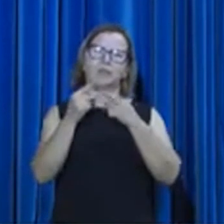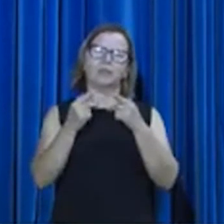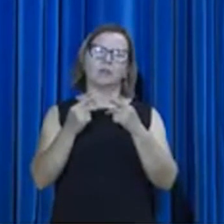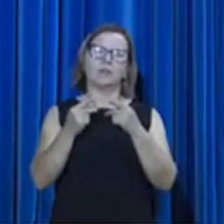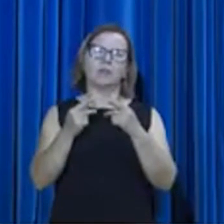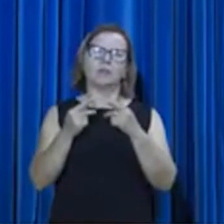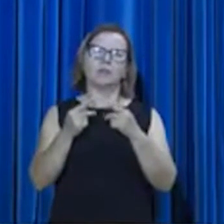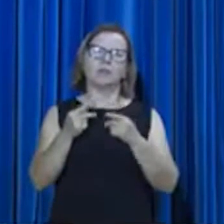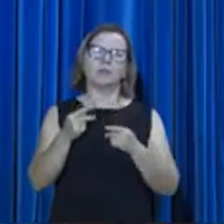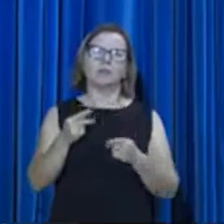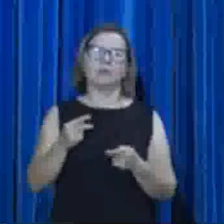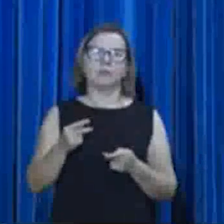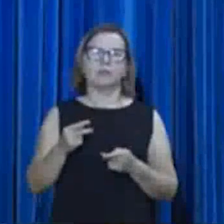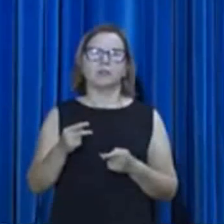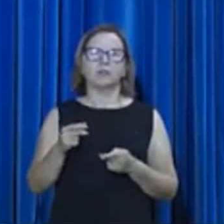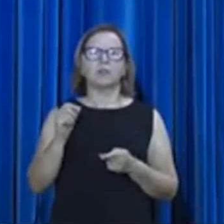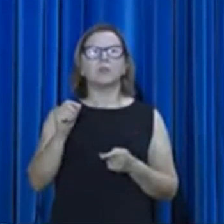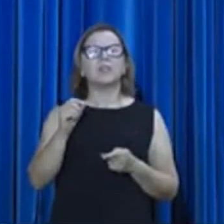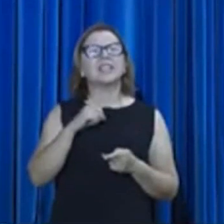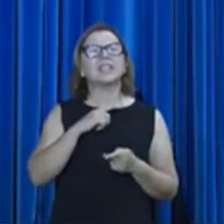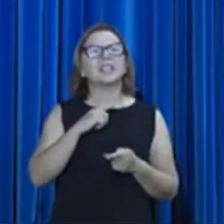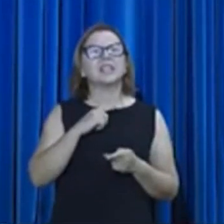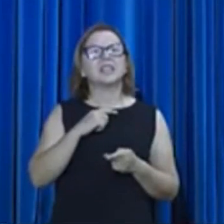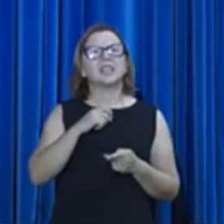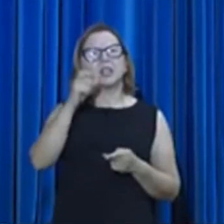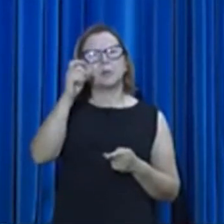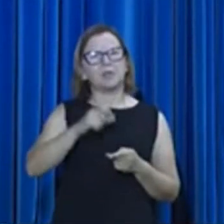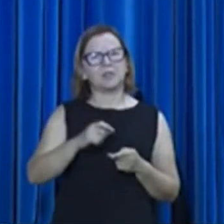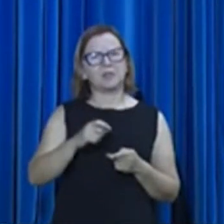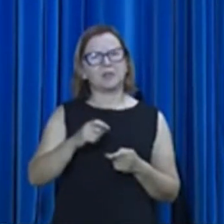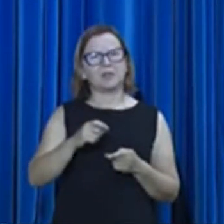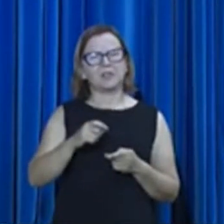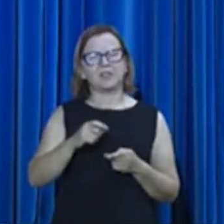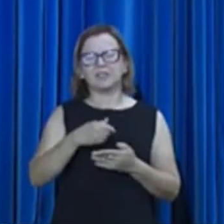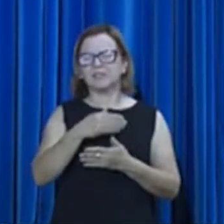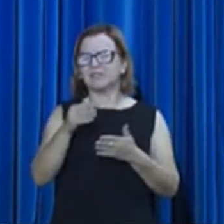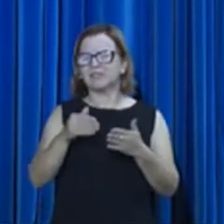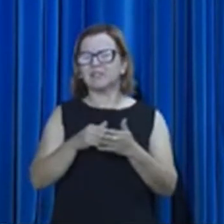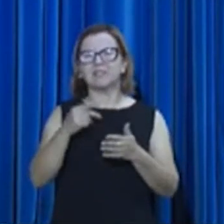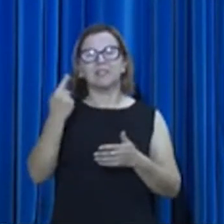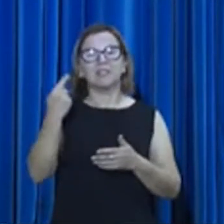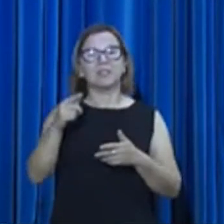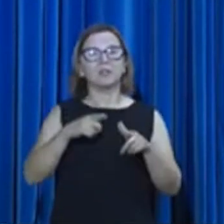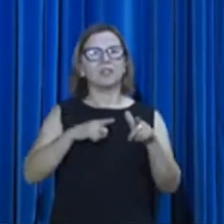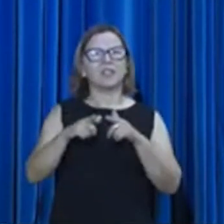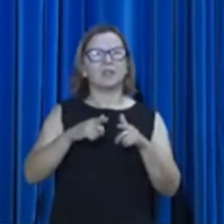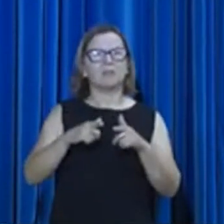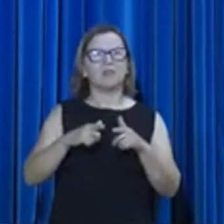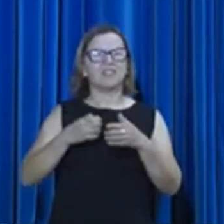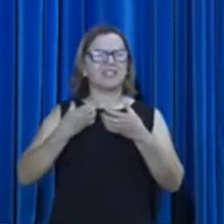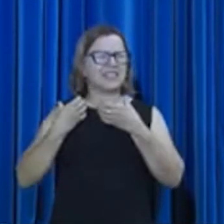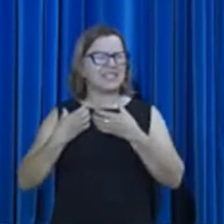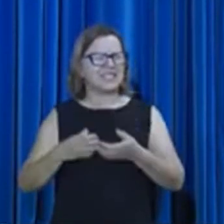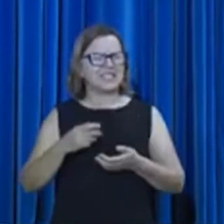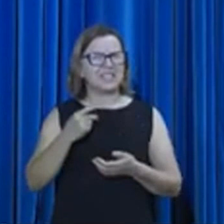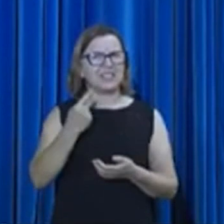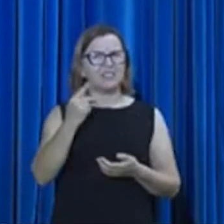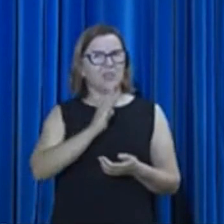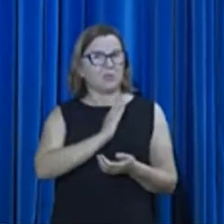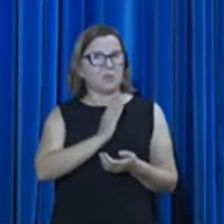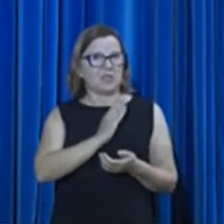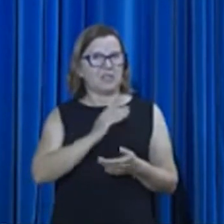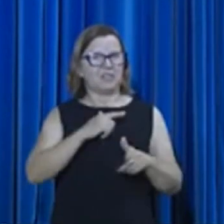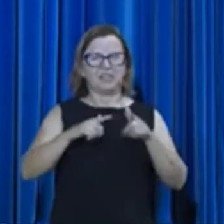homem de todo o seu trabalho e da fadiga do seu coração em que ele anda trabalhando debaixo do